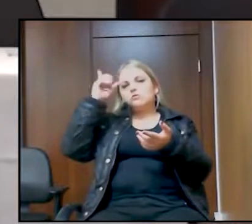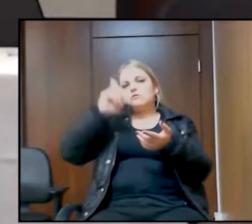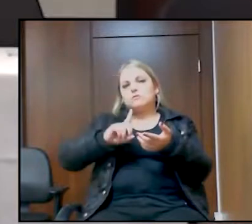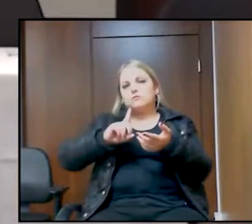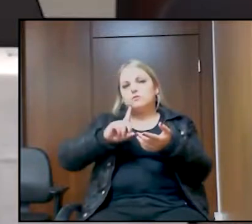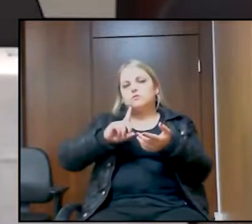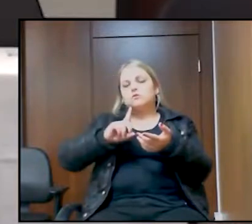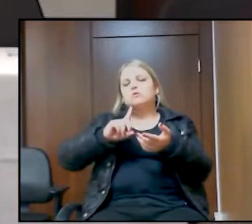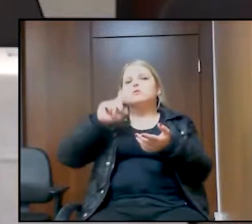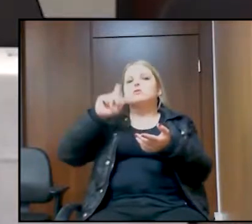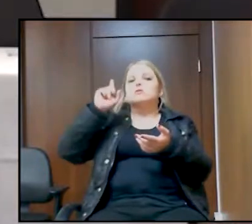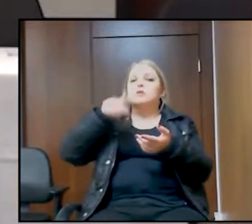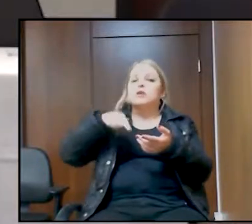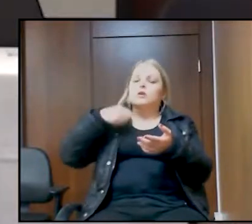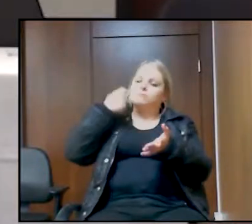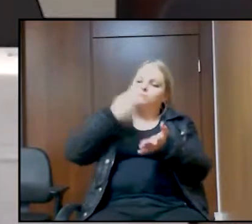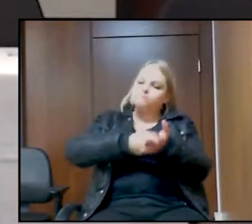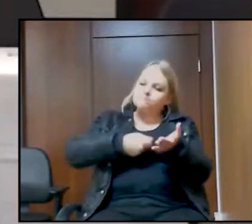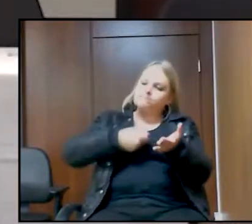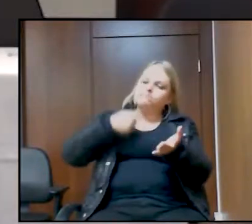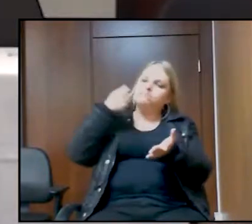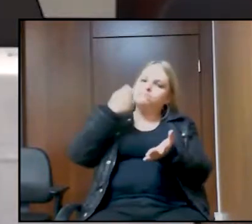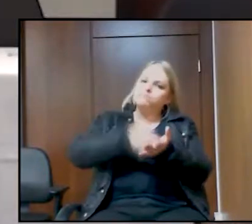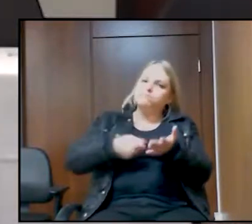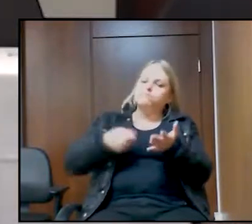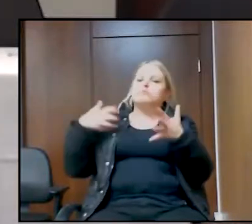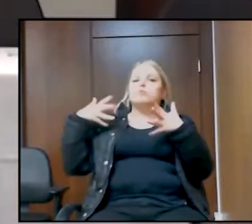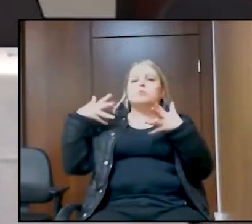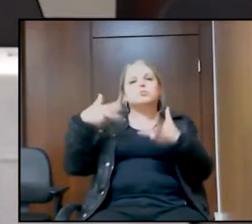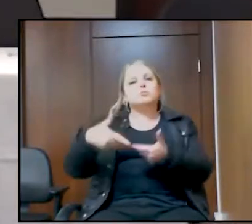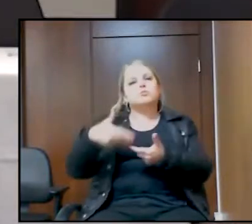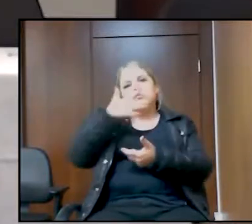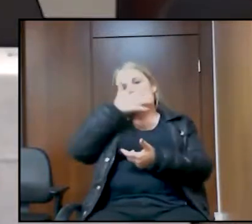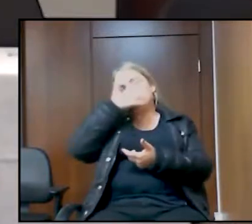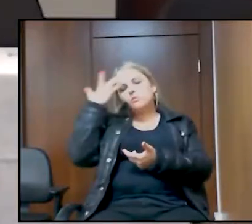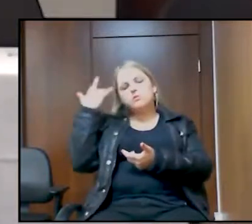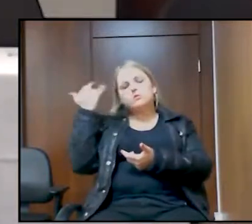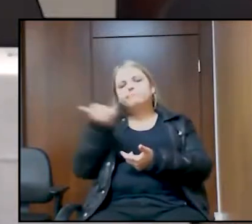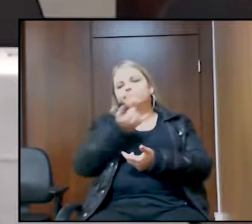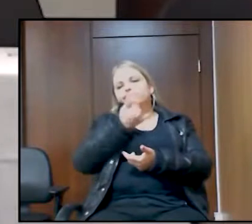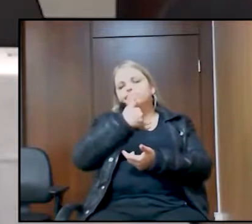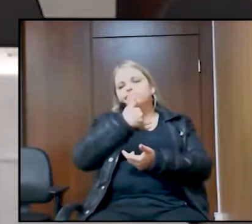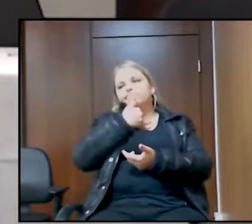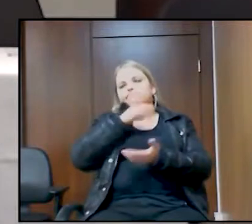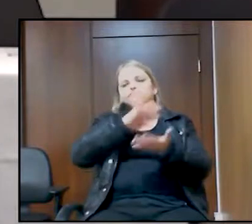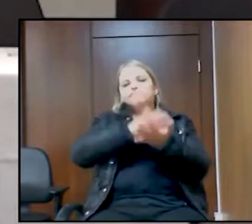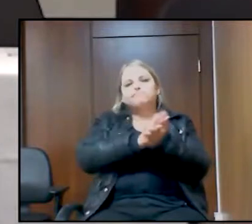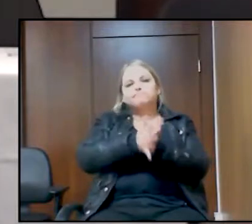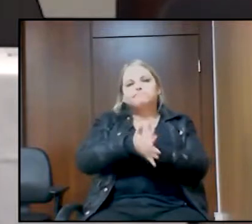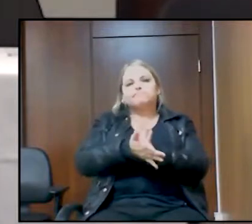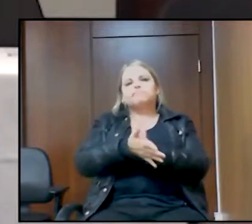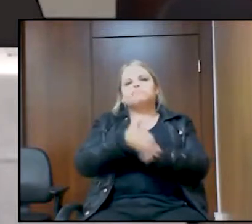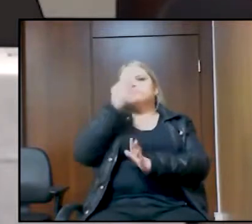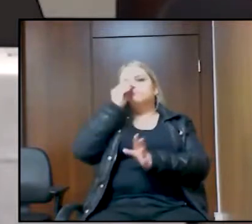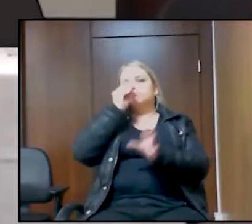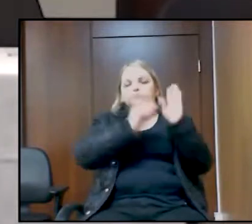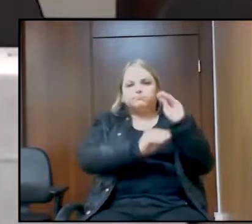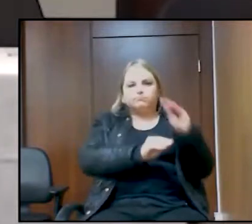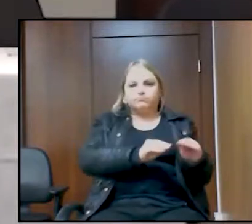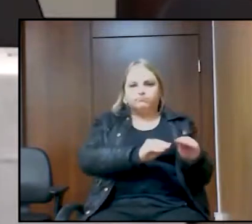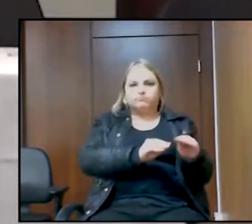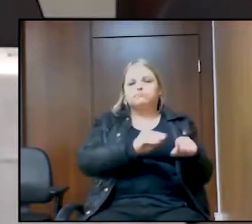no rol da luta de todas as pessoas oprimidas, de todas as pessoas excluídas. Quando eu falo